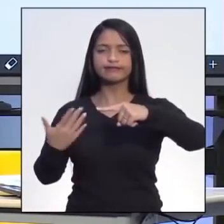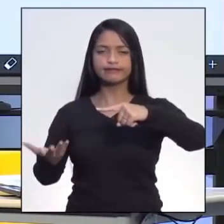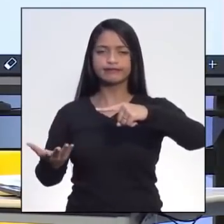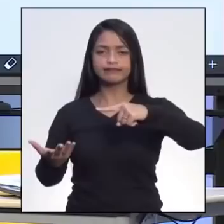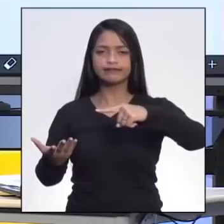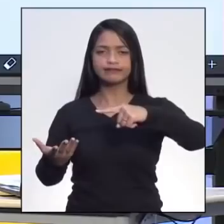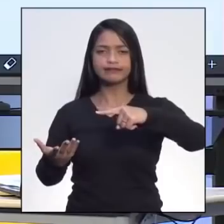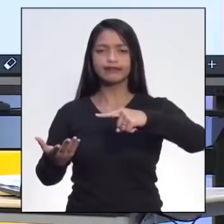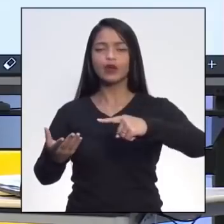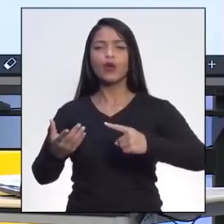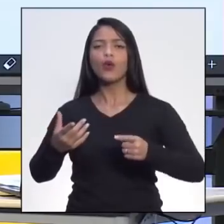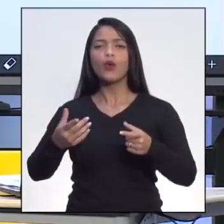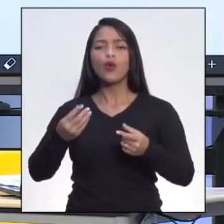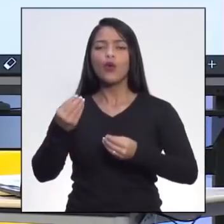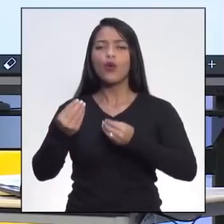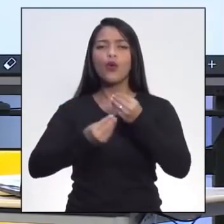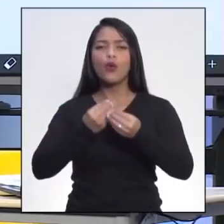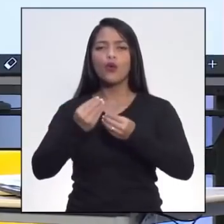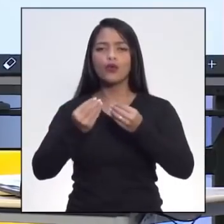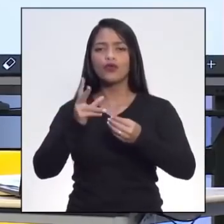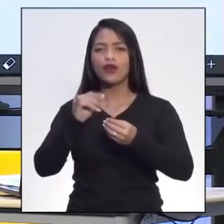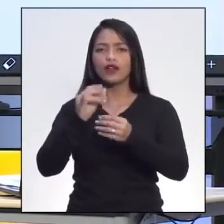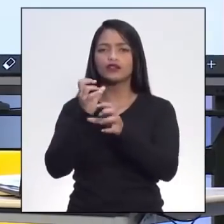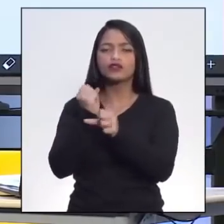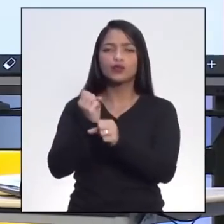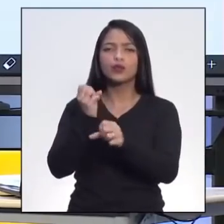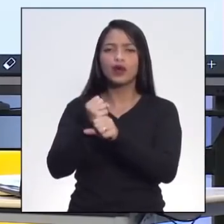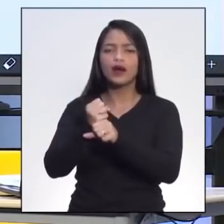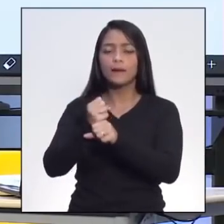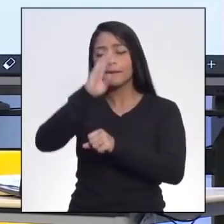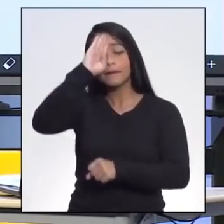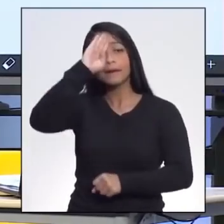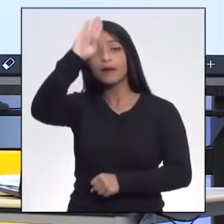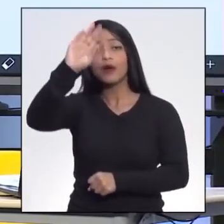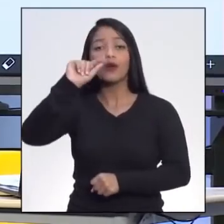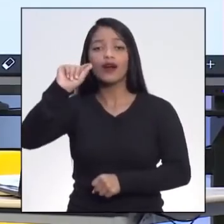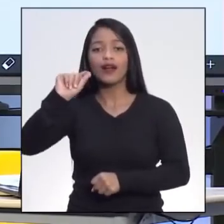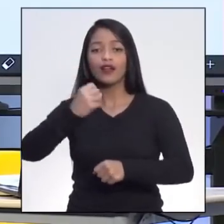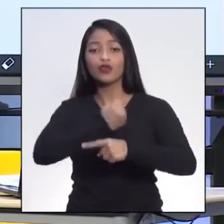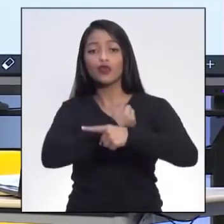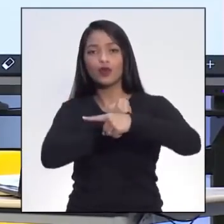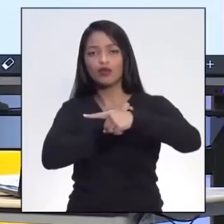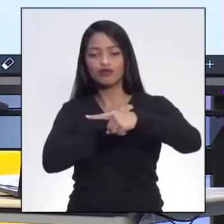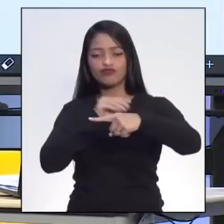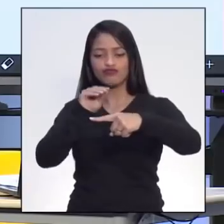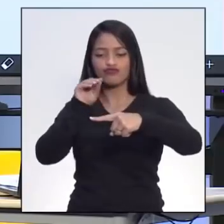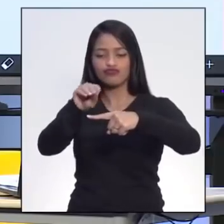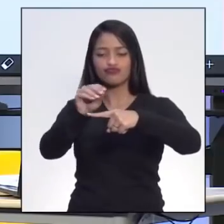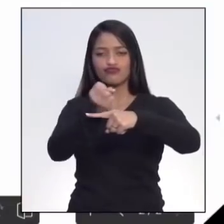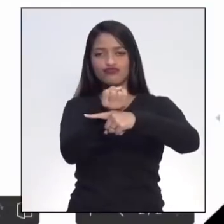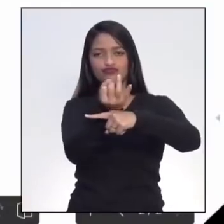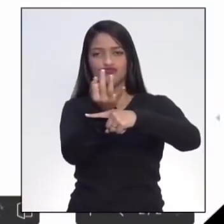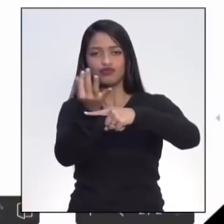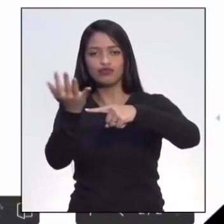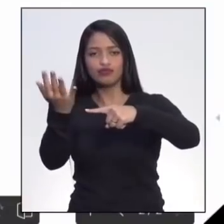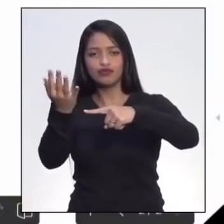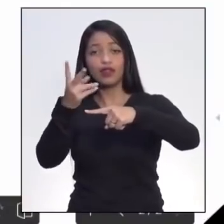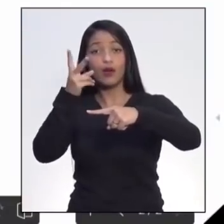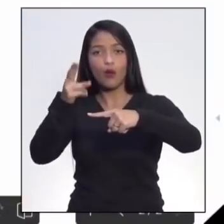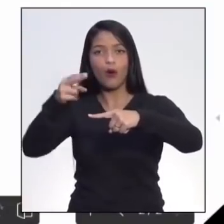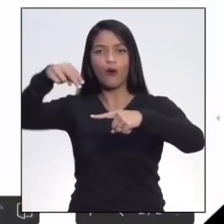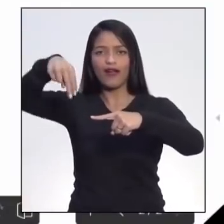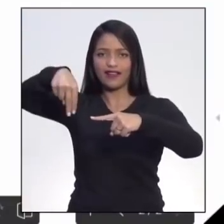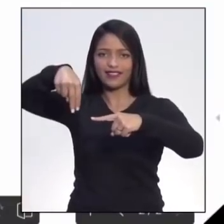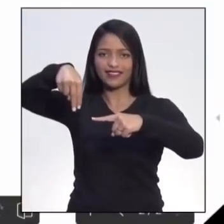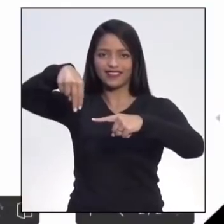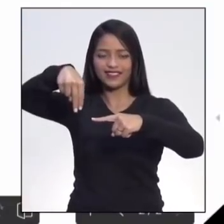a operação? No numerador. Então, que é o nosso N lá, que o Osmar até chamava. Então, eu quero o N e o